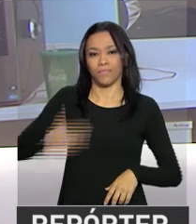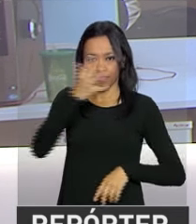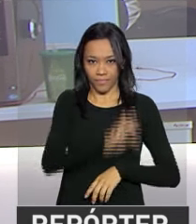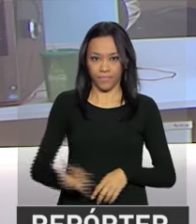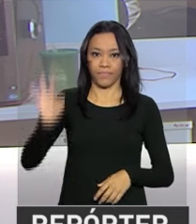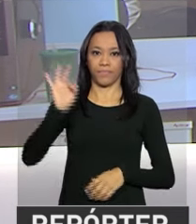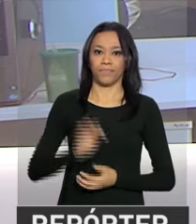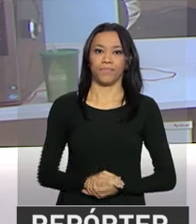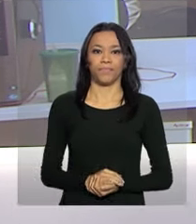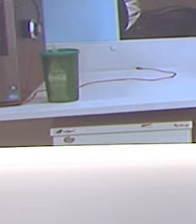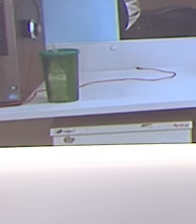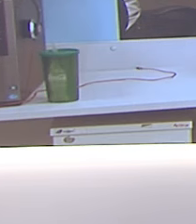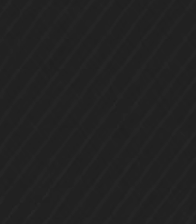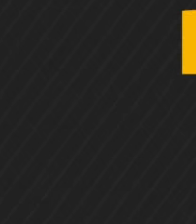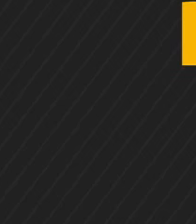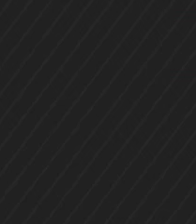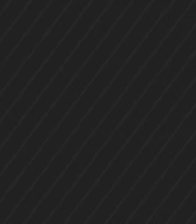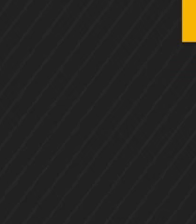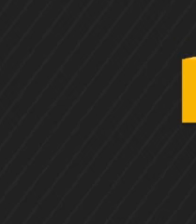do Governo